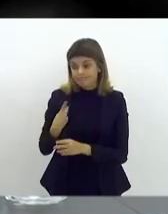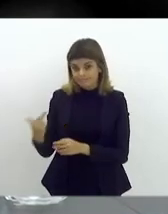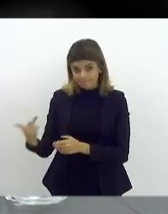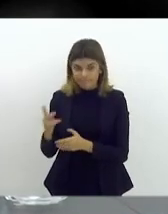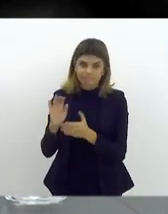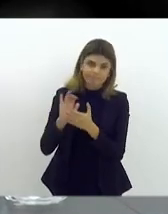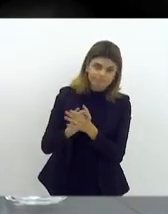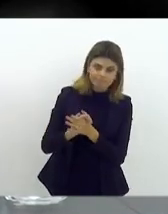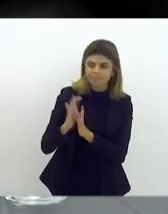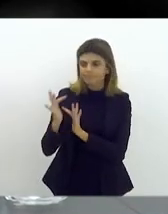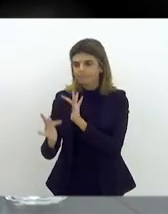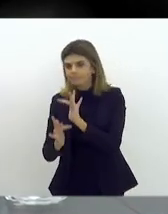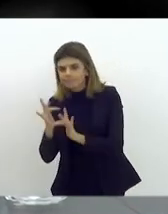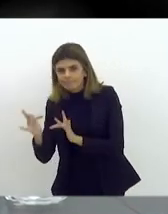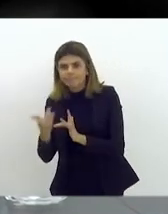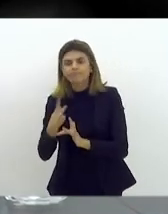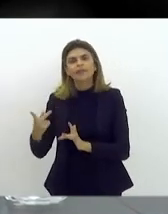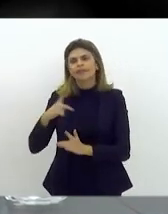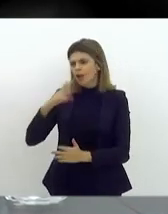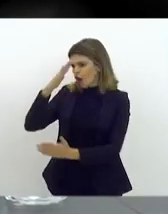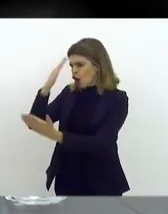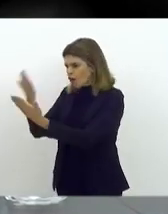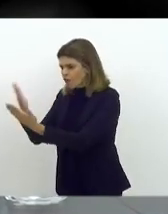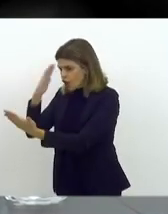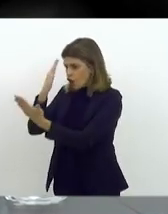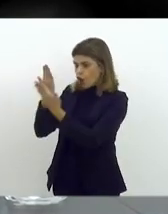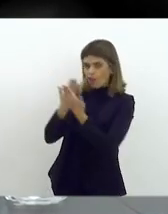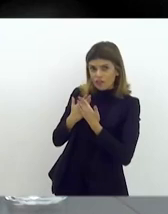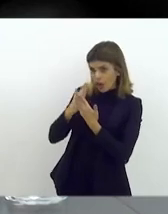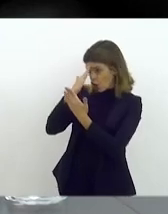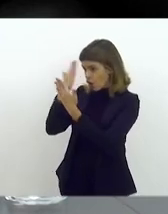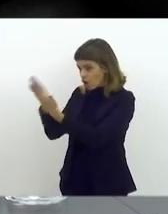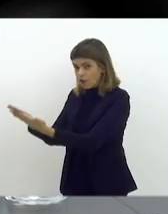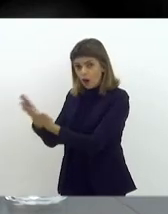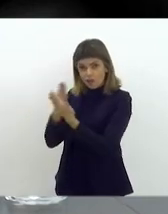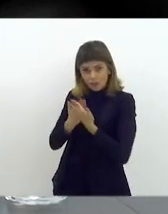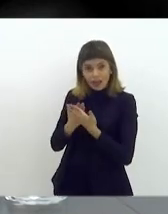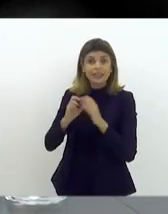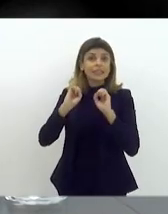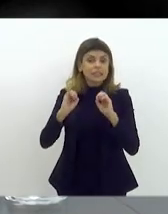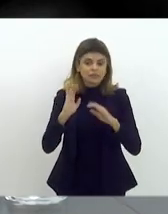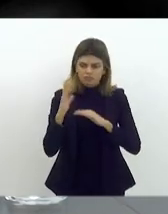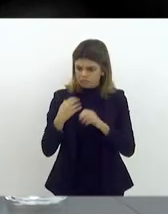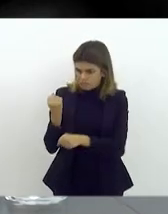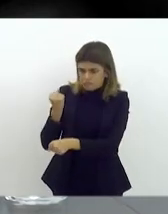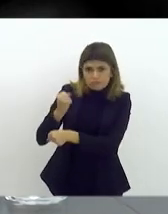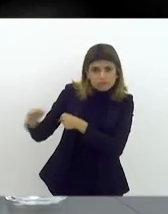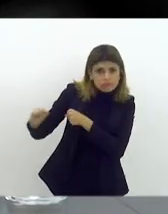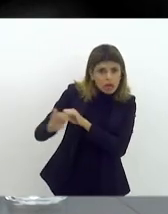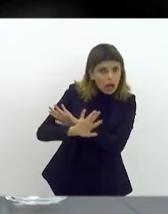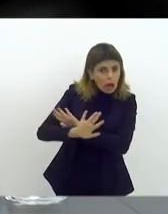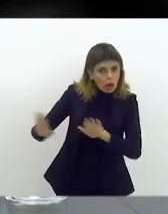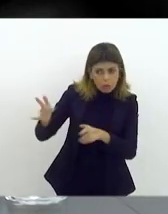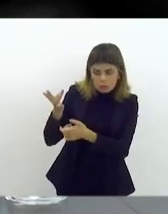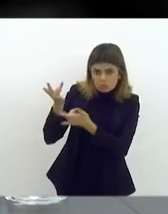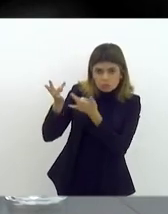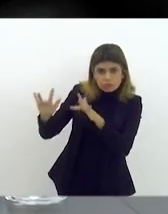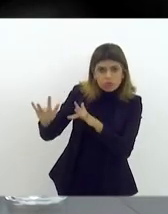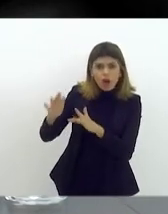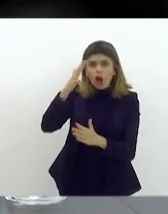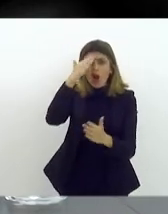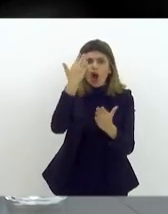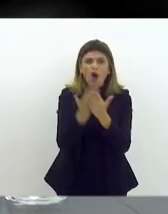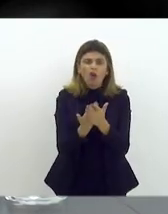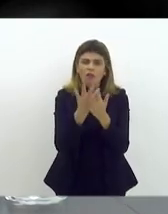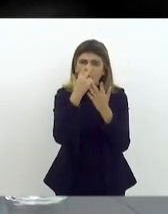íntima de afeta esse preço põe uma maior confiança e como ao final né dessa desse relacionamento toda confiança